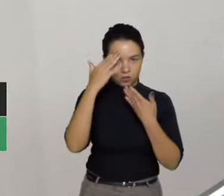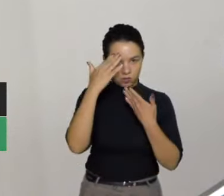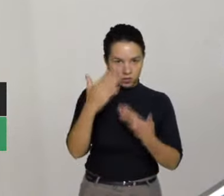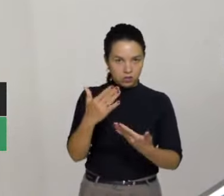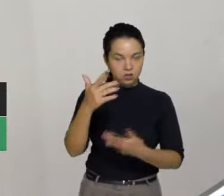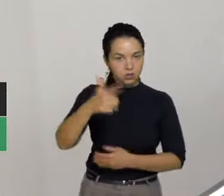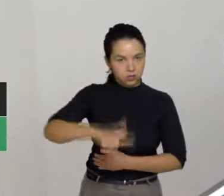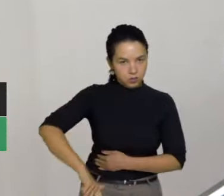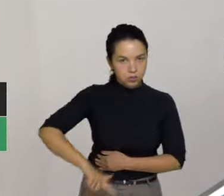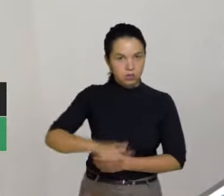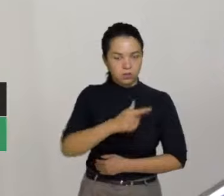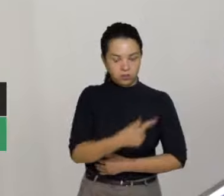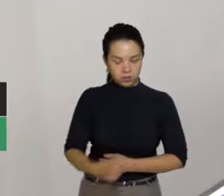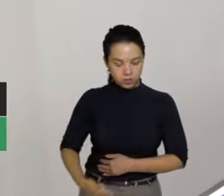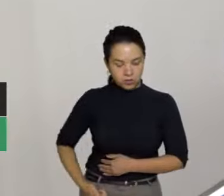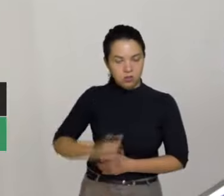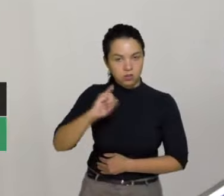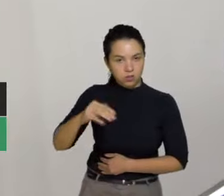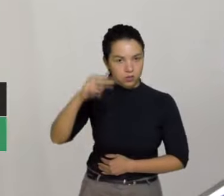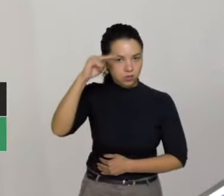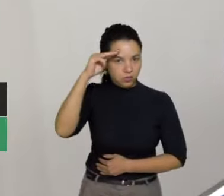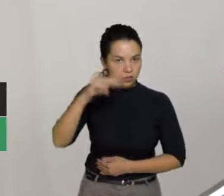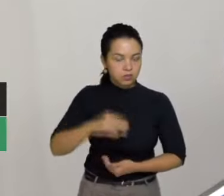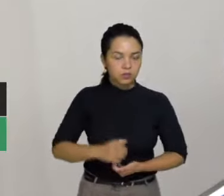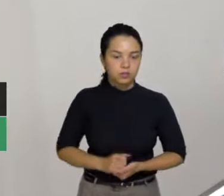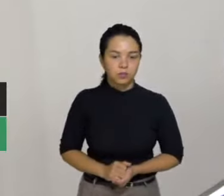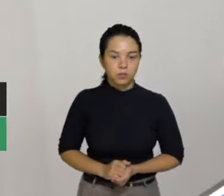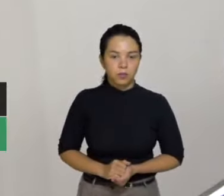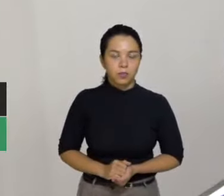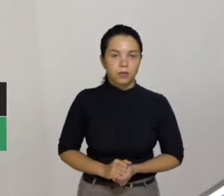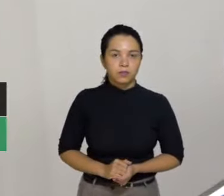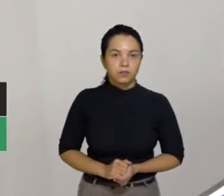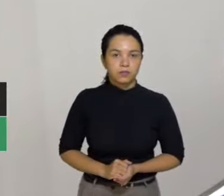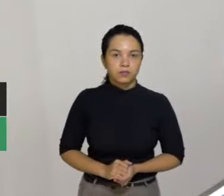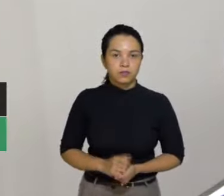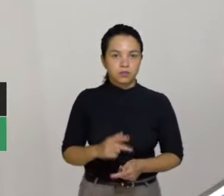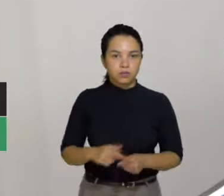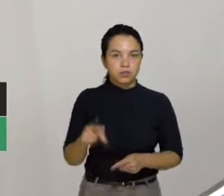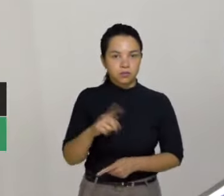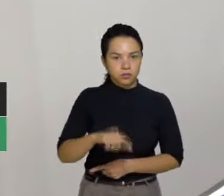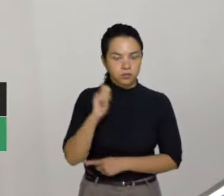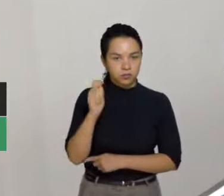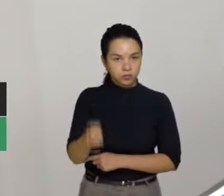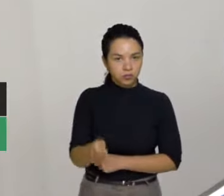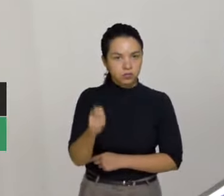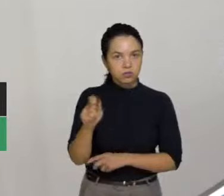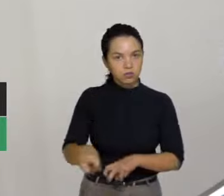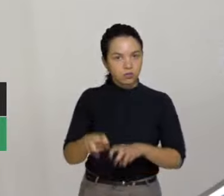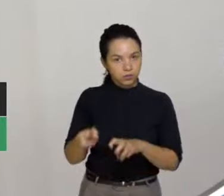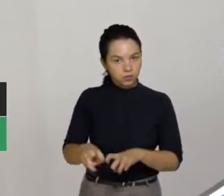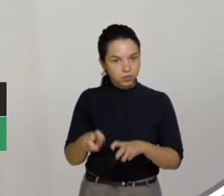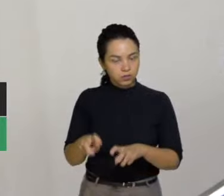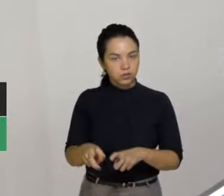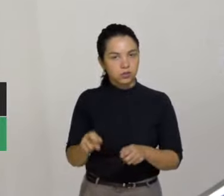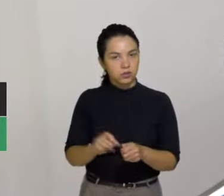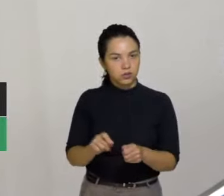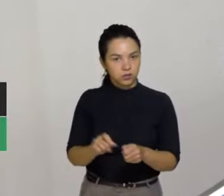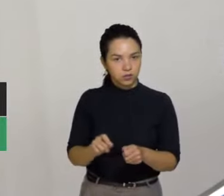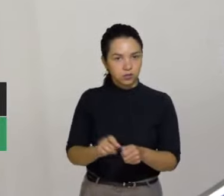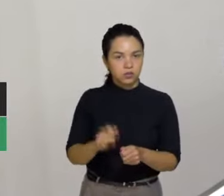uma vez ao nosso governador Jorginho Melo, que quem ganha com isso é a nossa pesca artesanal, são os pescadores que fazem essa